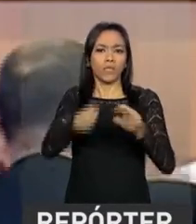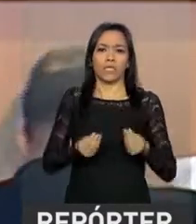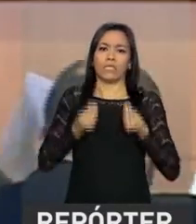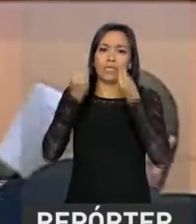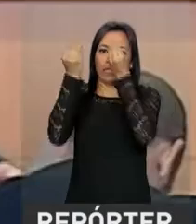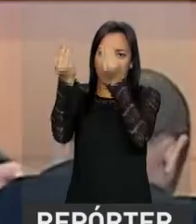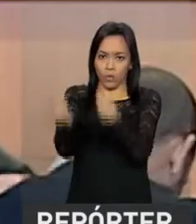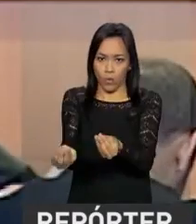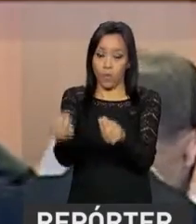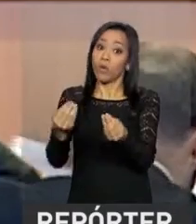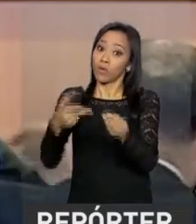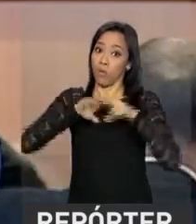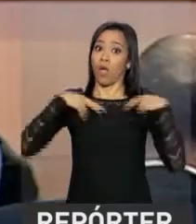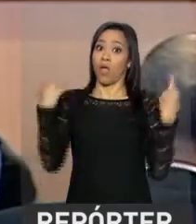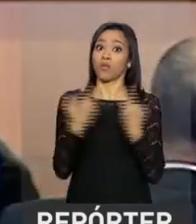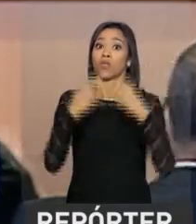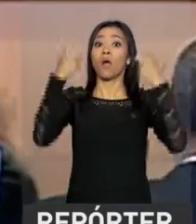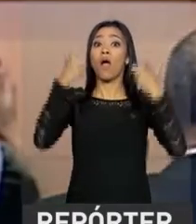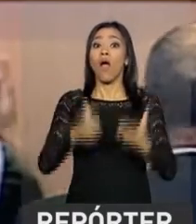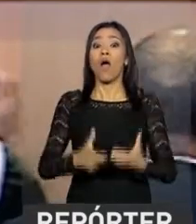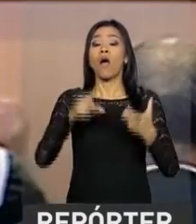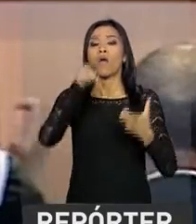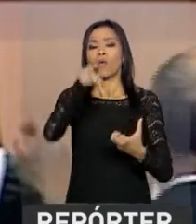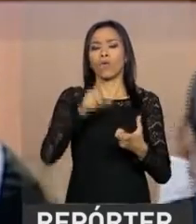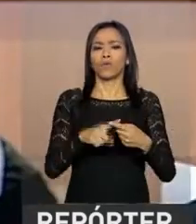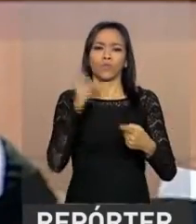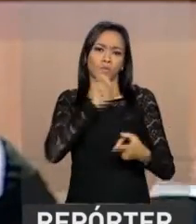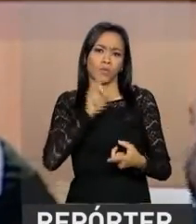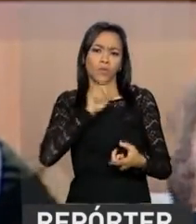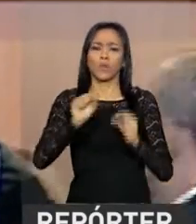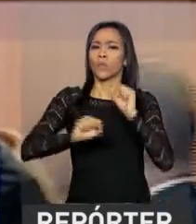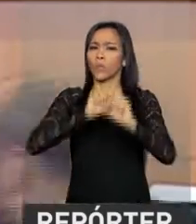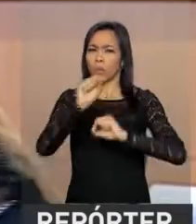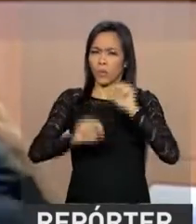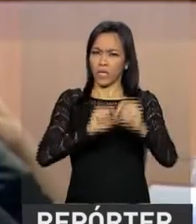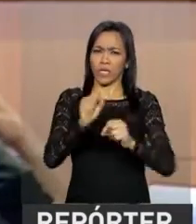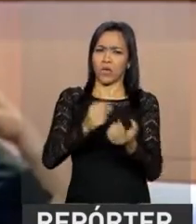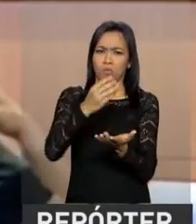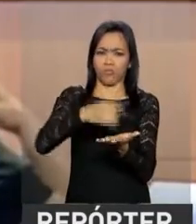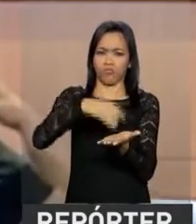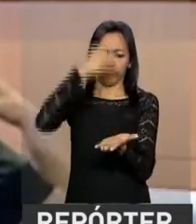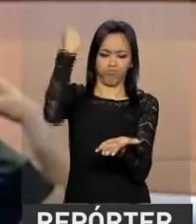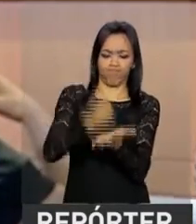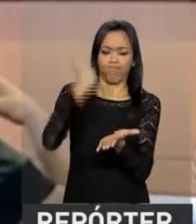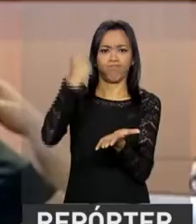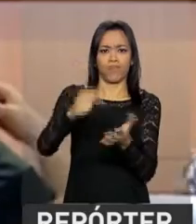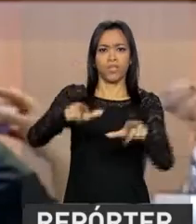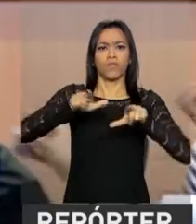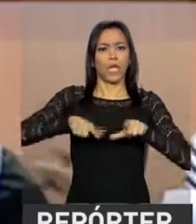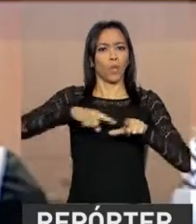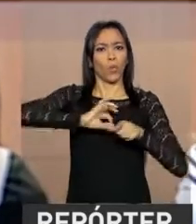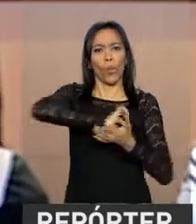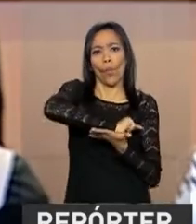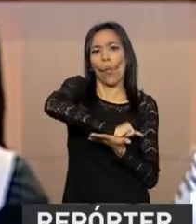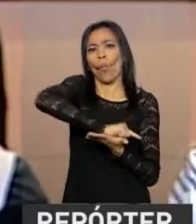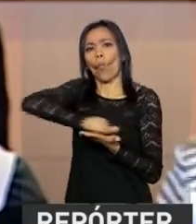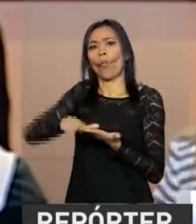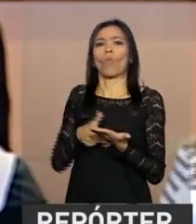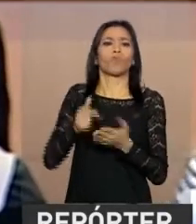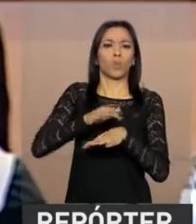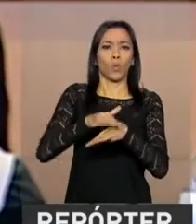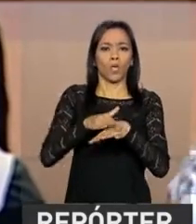saúde em uma reunião em washington o certificado de eliminação da doença a partir desse momento então o sarampo é